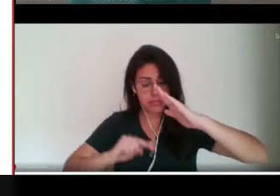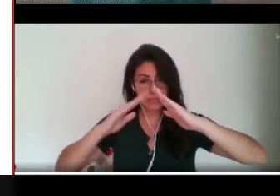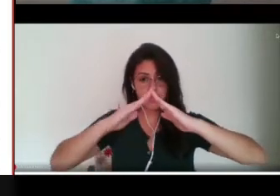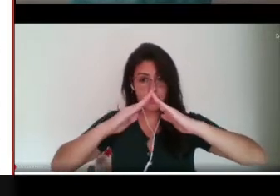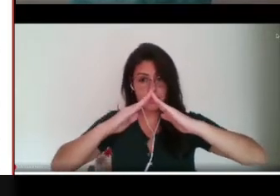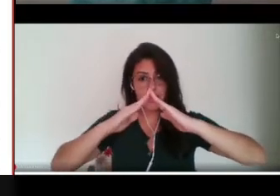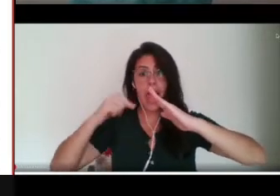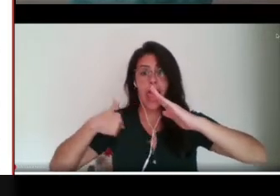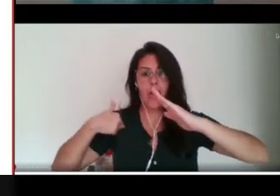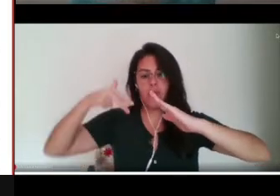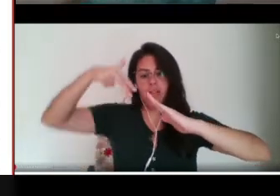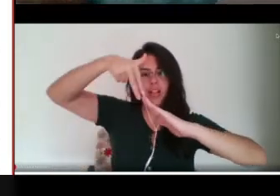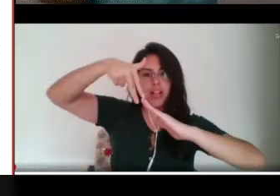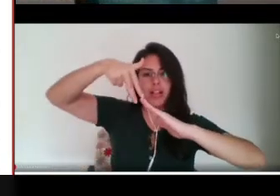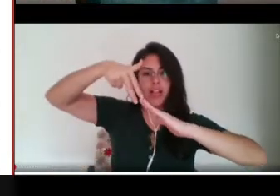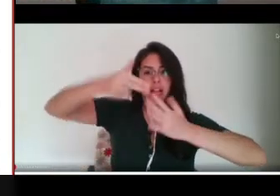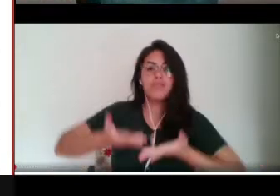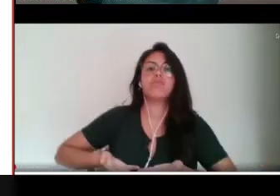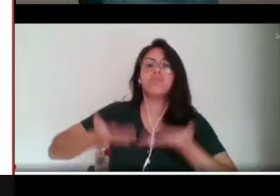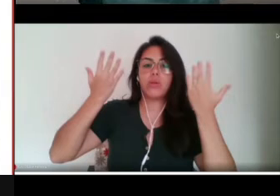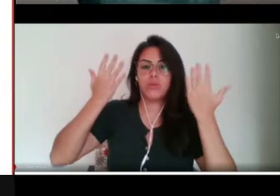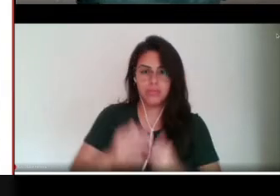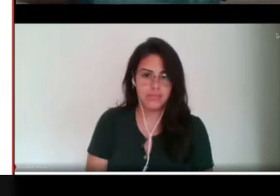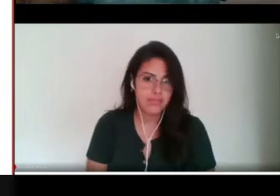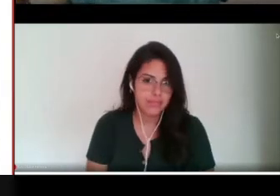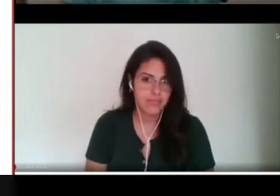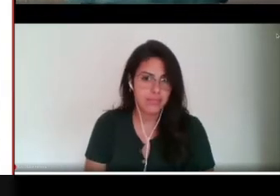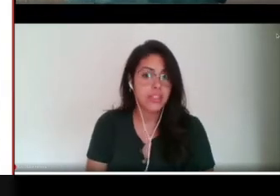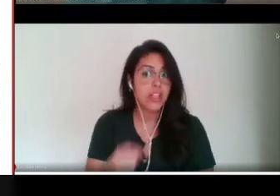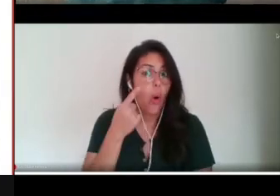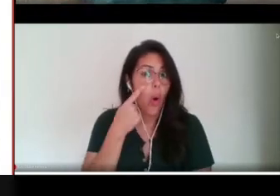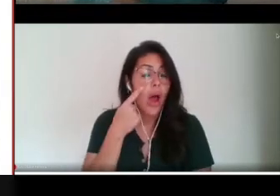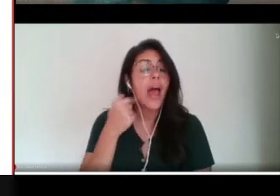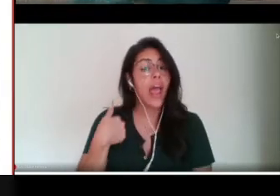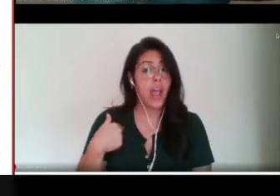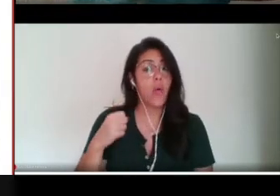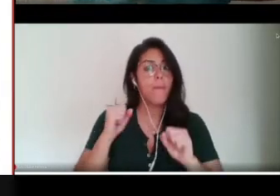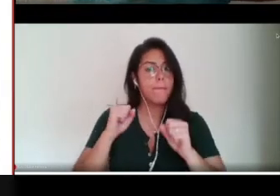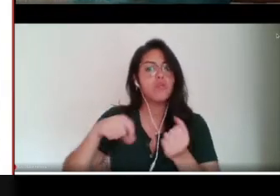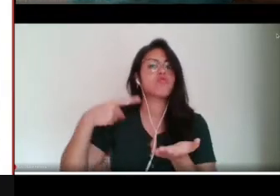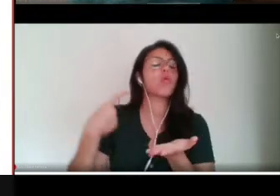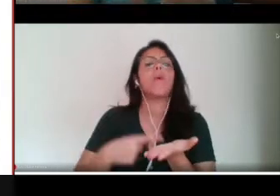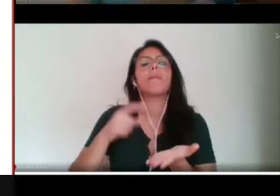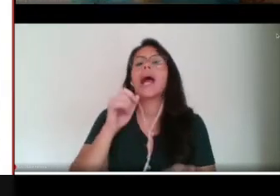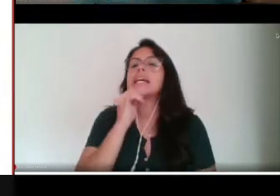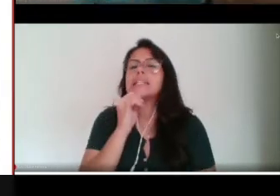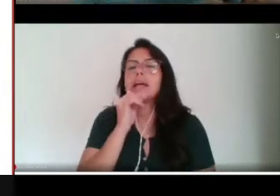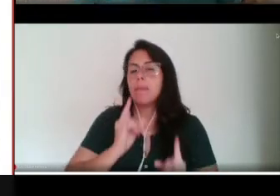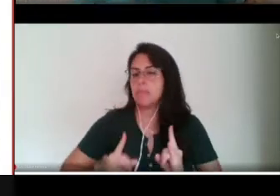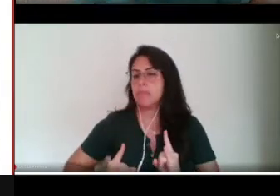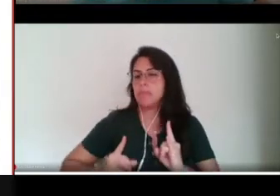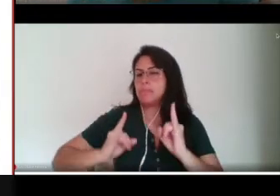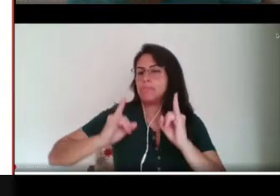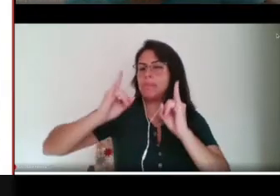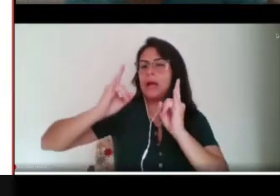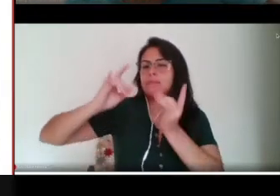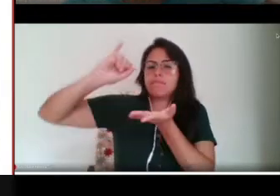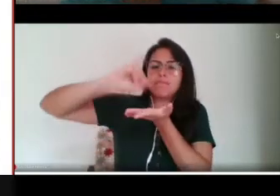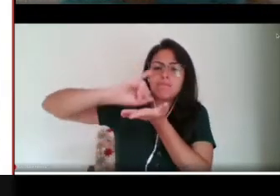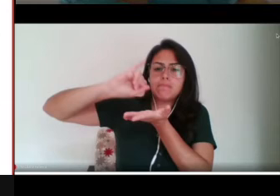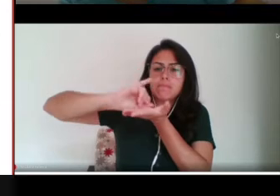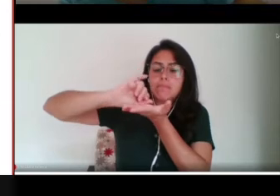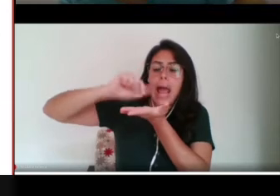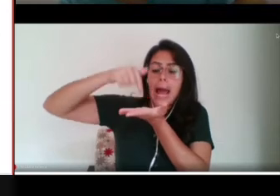prédio, certo? Só que a partir daí, todas as minhas contas têm que ser coerentes com isso. Eu gosto de escolher y igual a 0 no